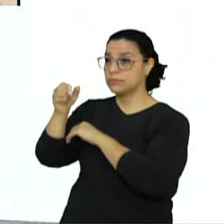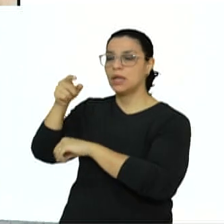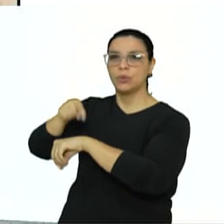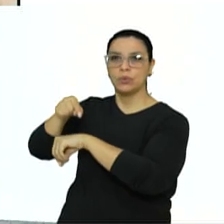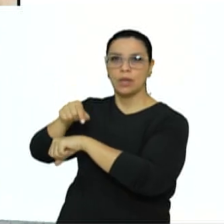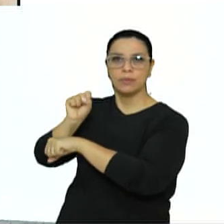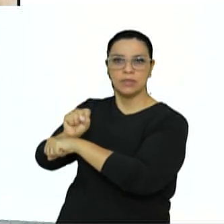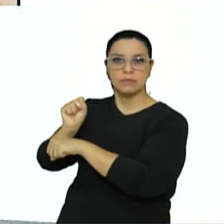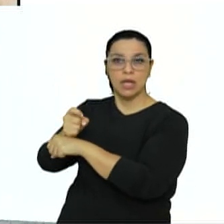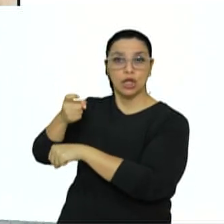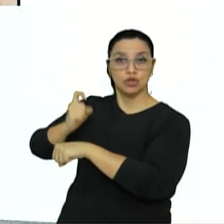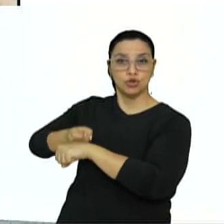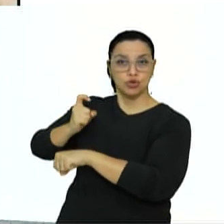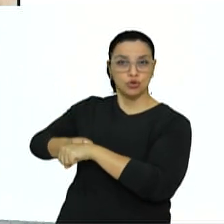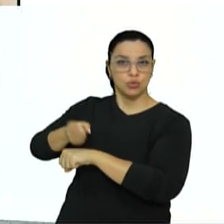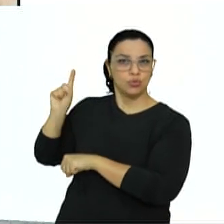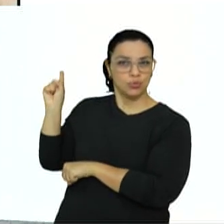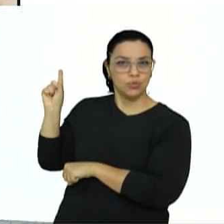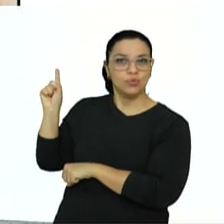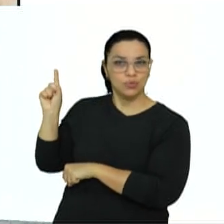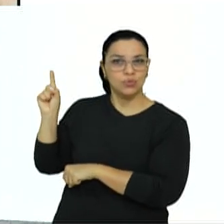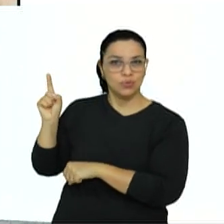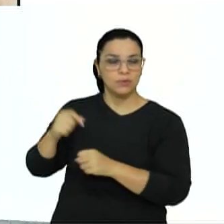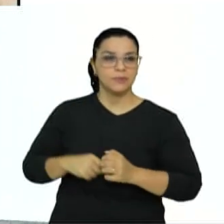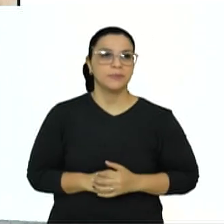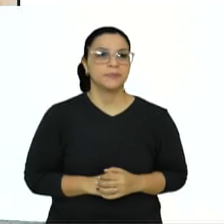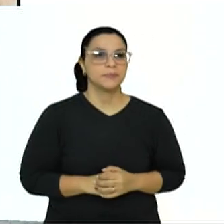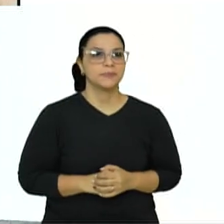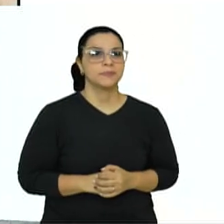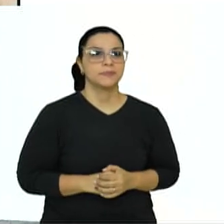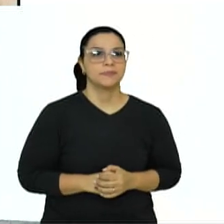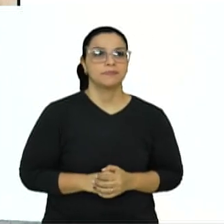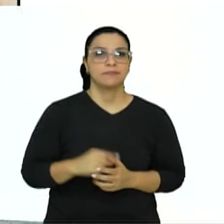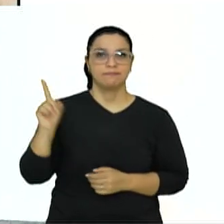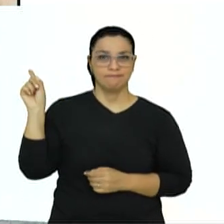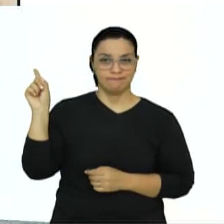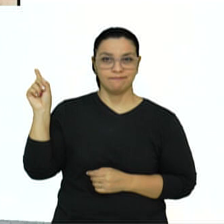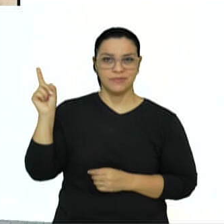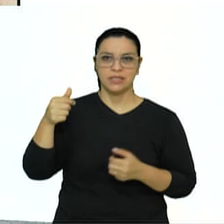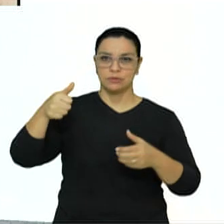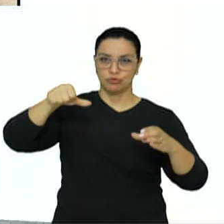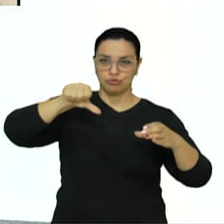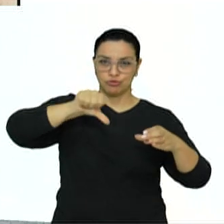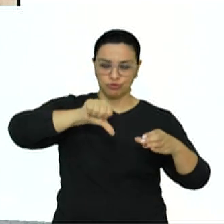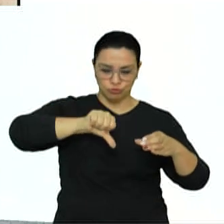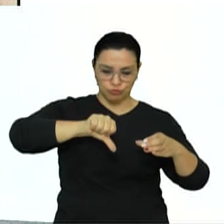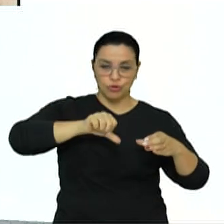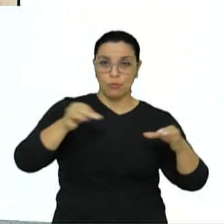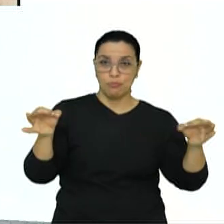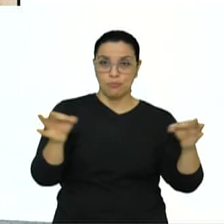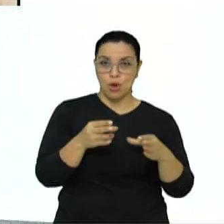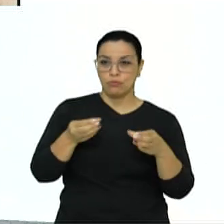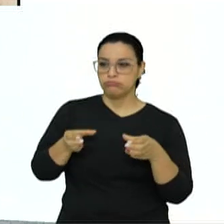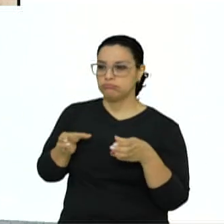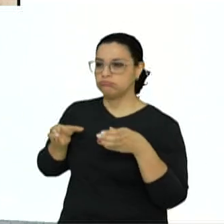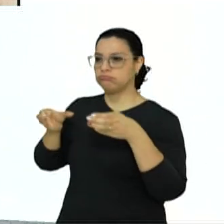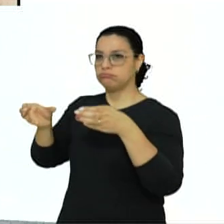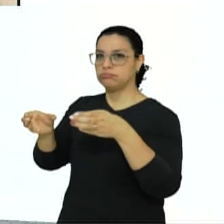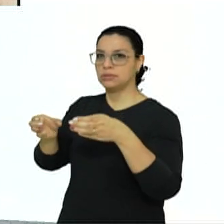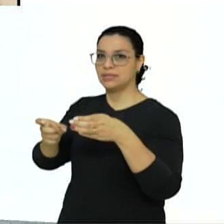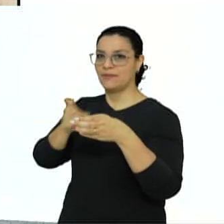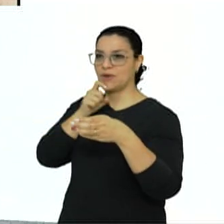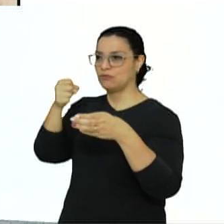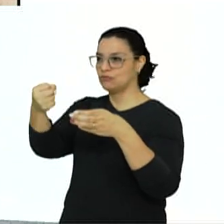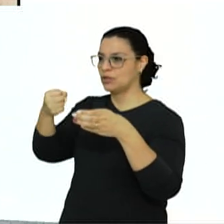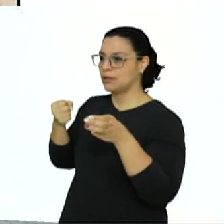ela fique endurecida, né? Logicamente ali despejou, né? Pronto, aquilo ali se